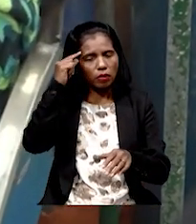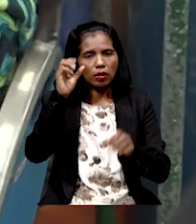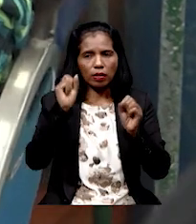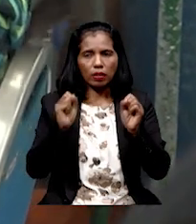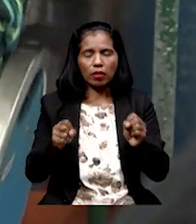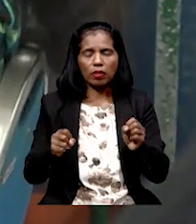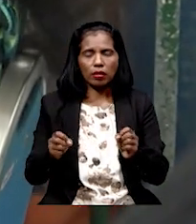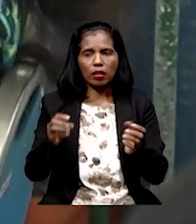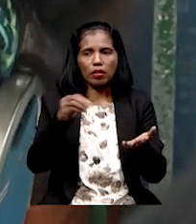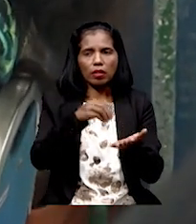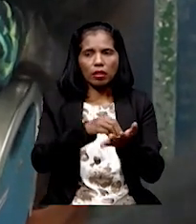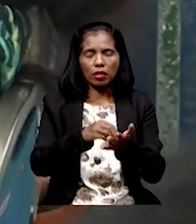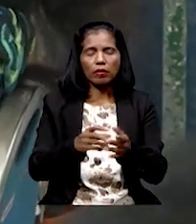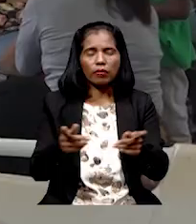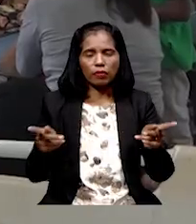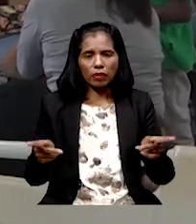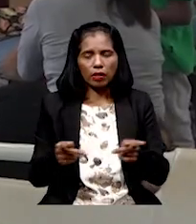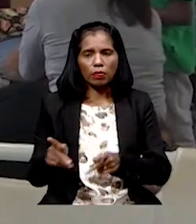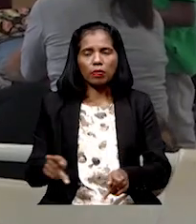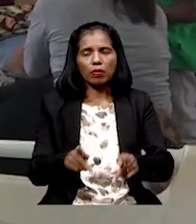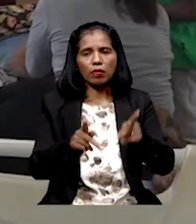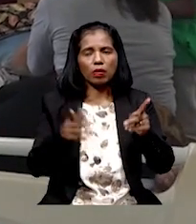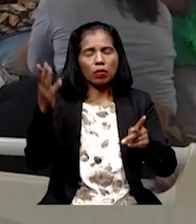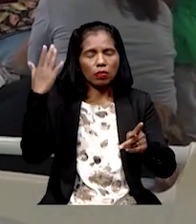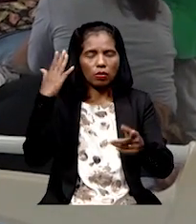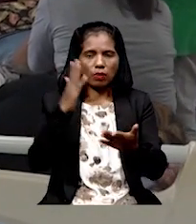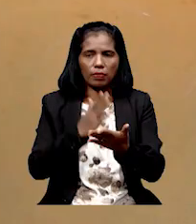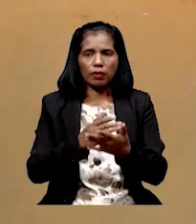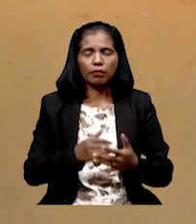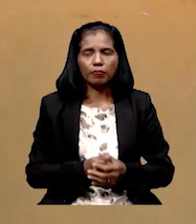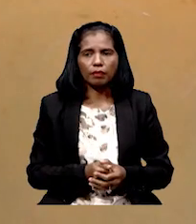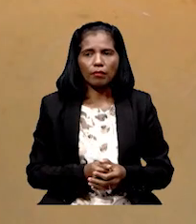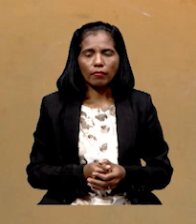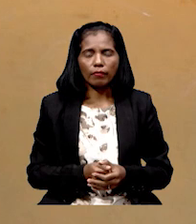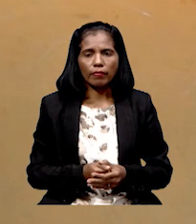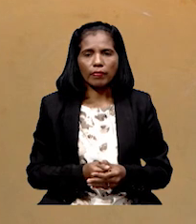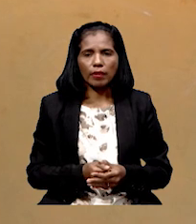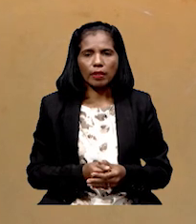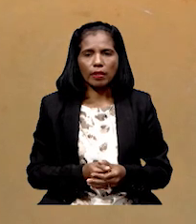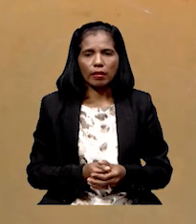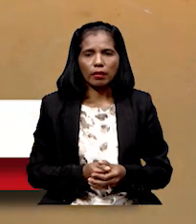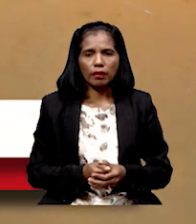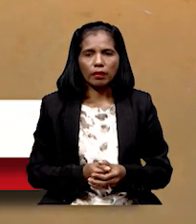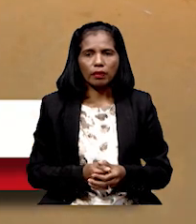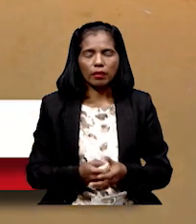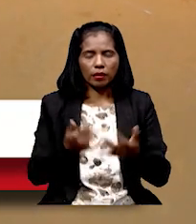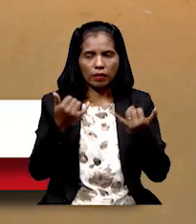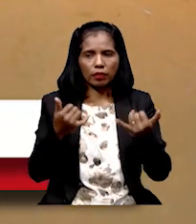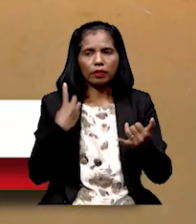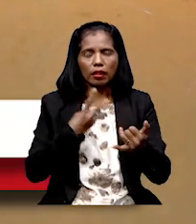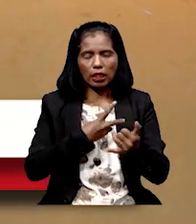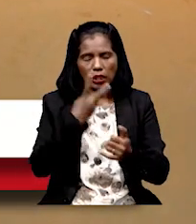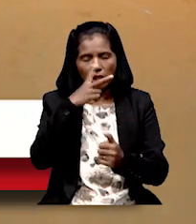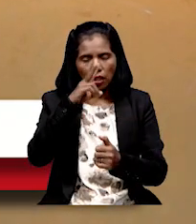fatin publiko kada sexta-feira nebe antes ne parado. Iha ne besik o mercado, tambeng ita hare